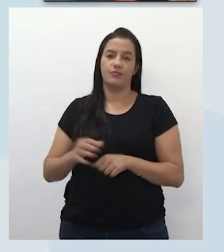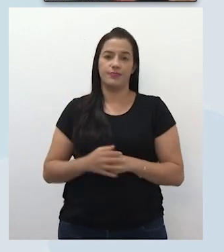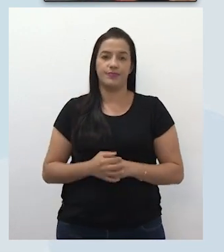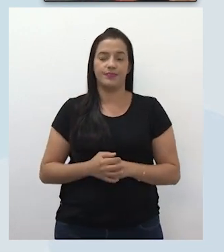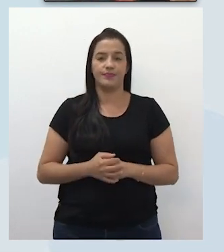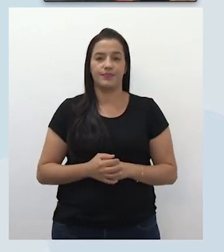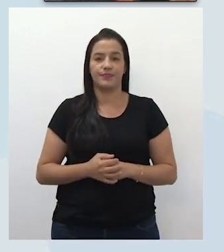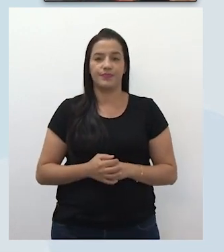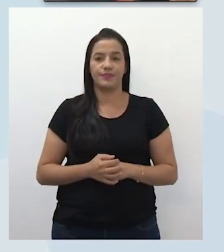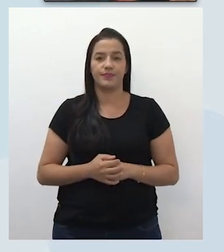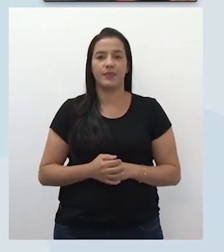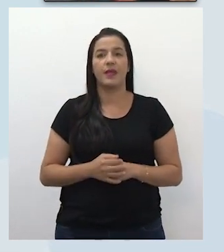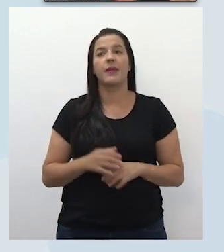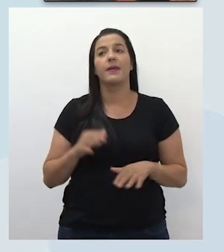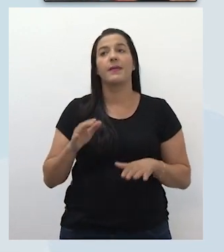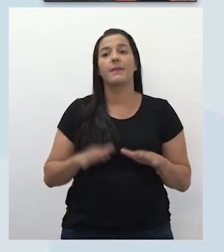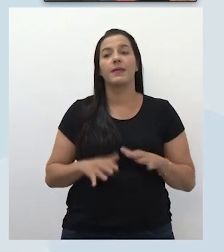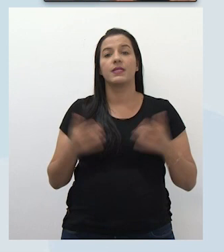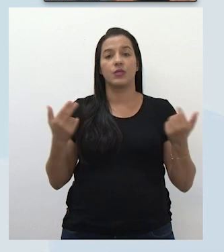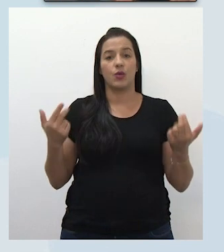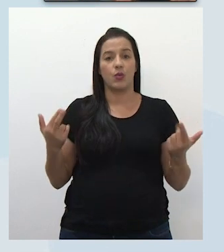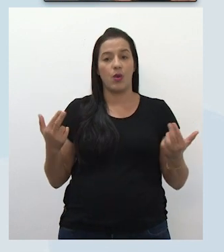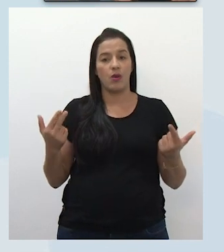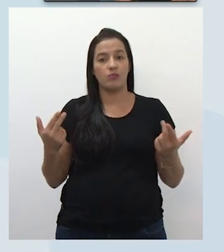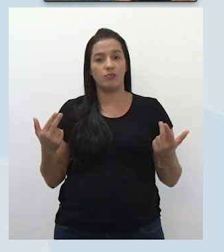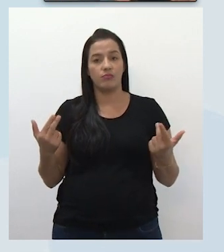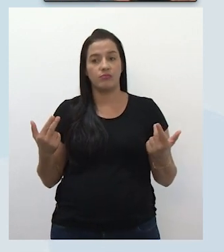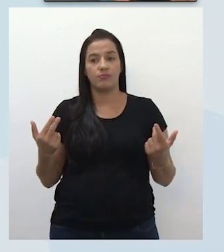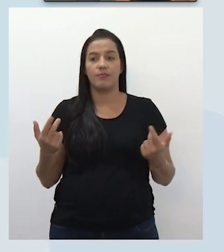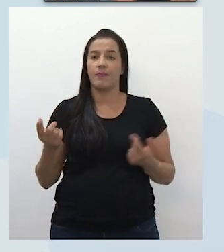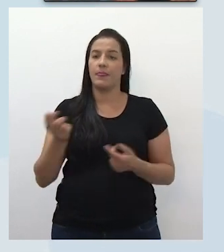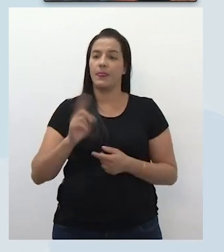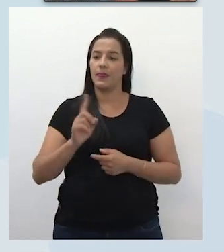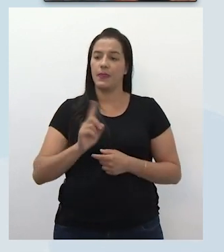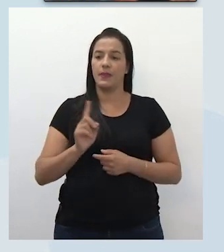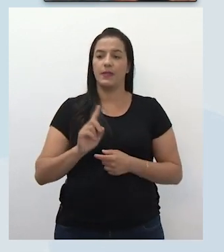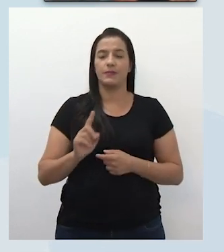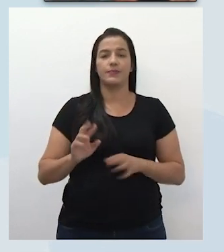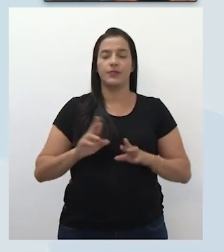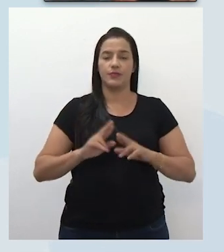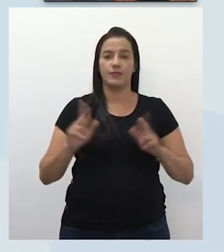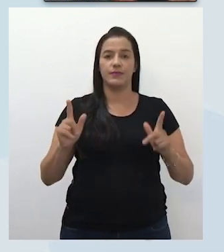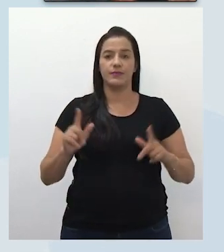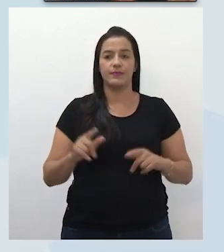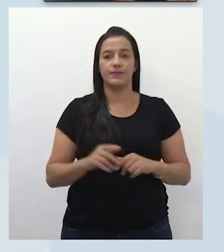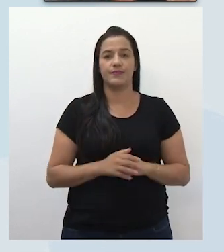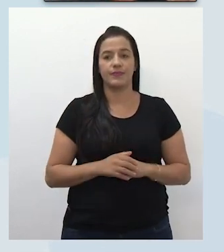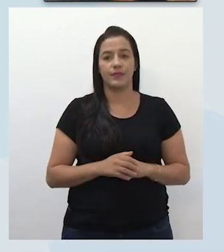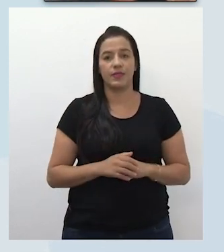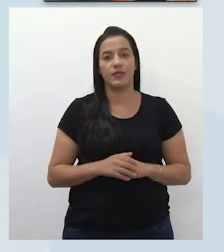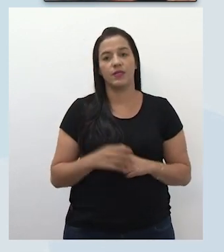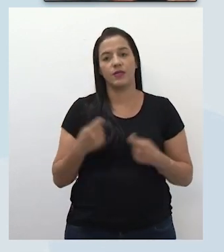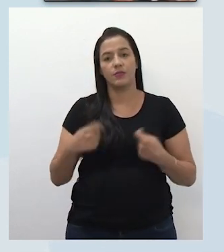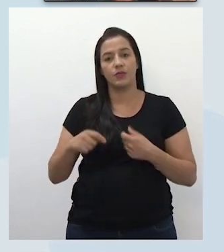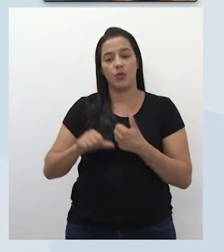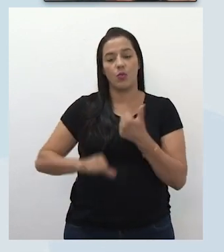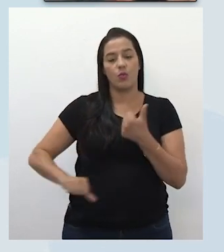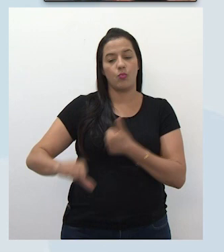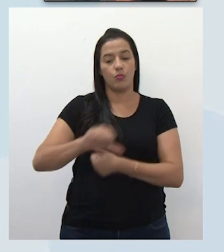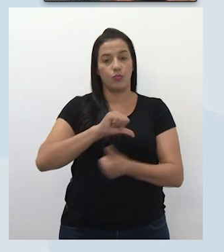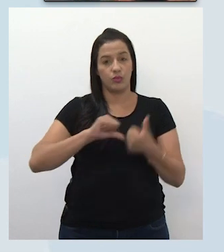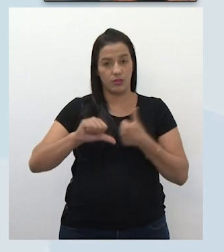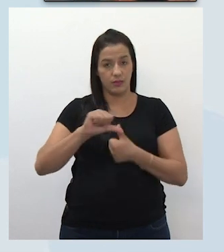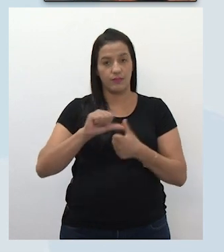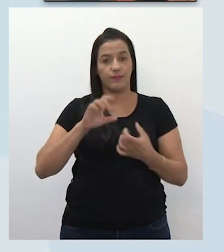corretivo. Mas ele não é a mesma coisa do que um feedback ofensivo que a gente vai ver já. O feedback corretivo é um